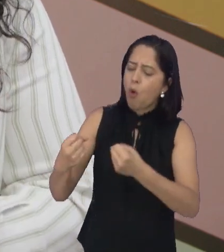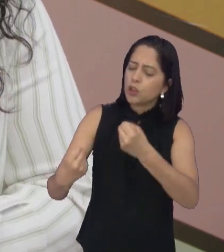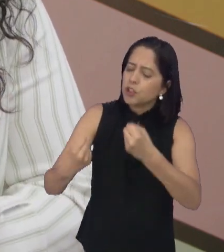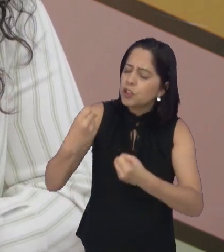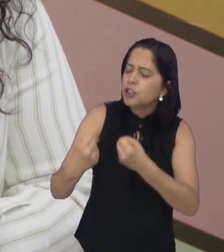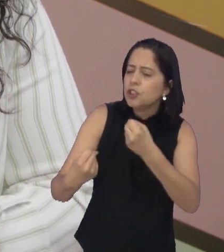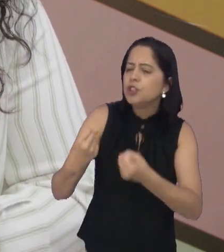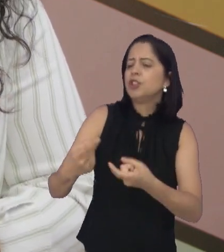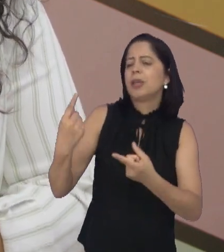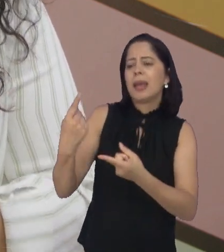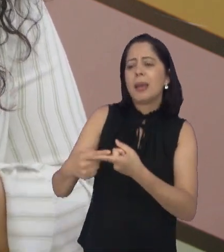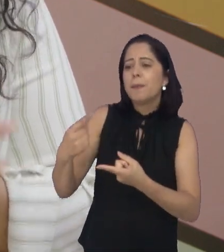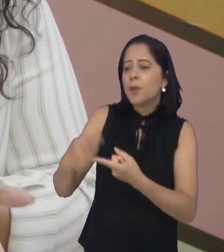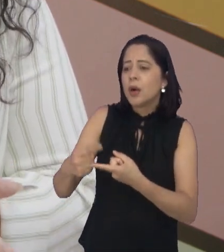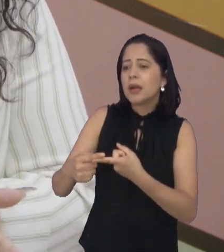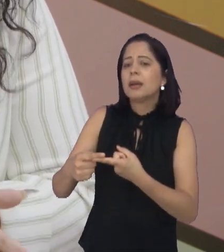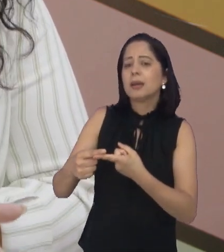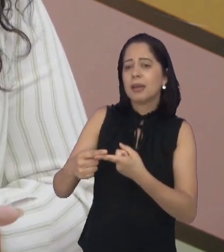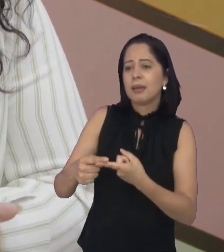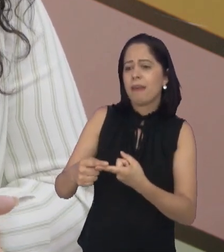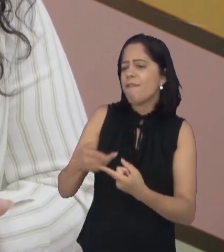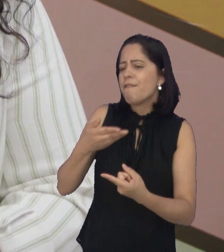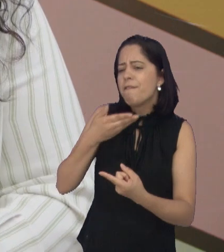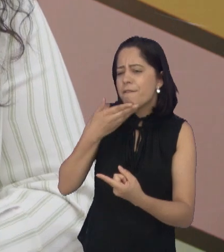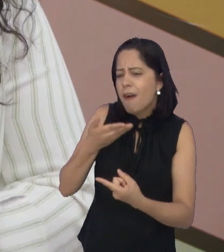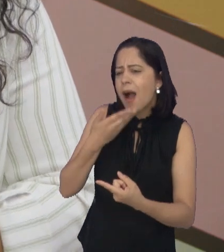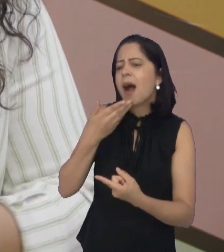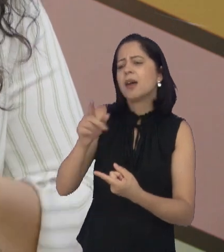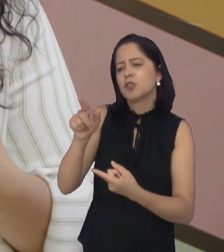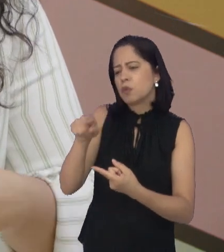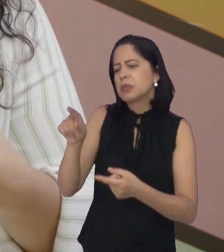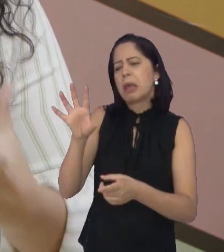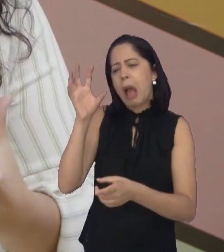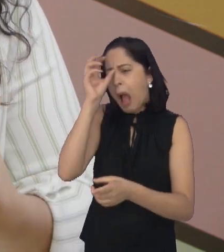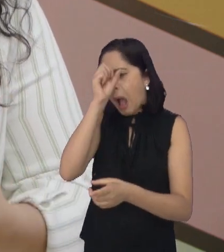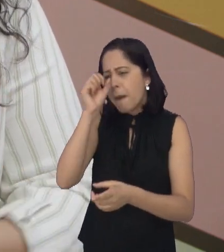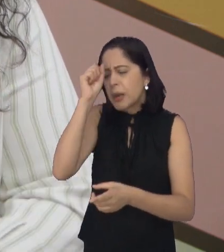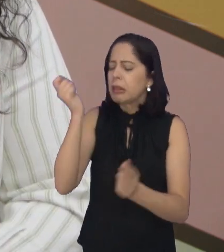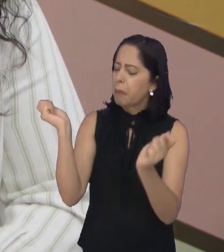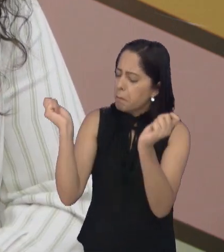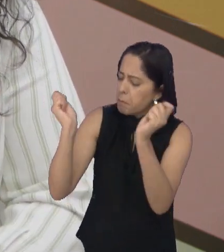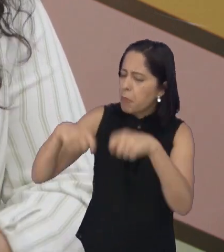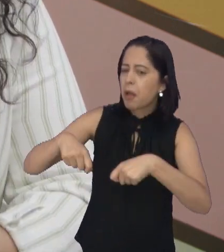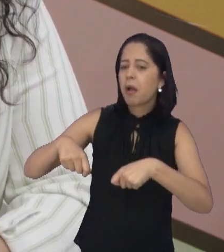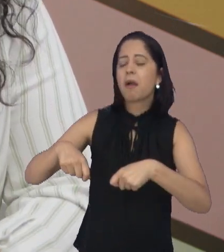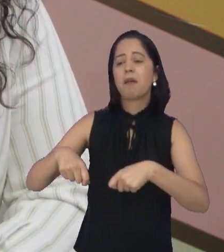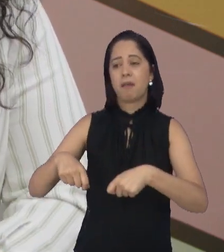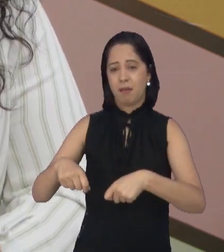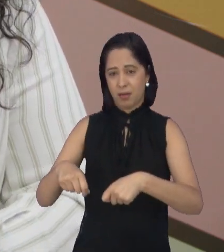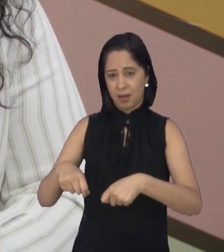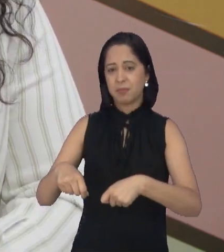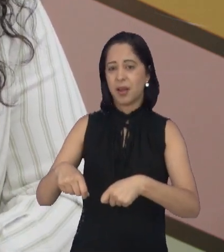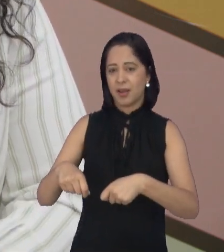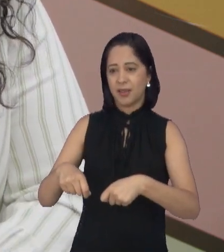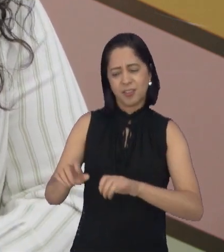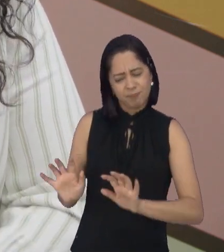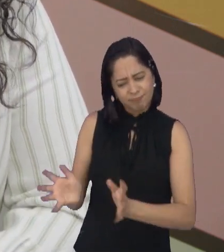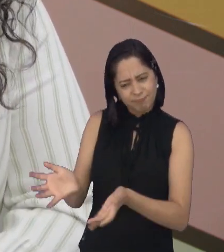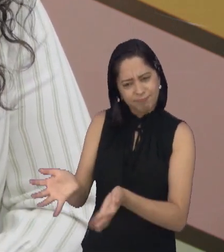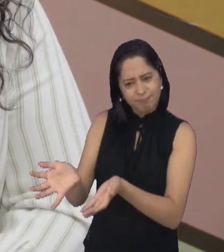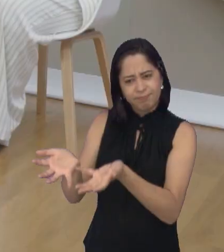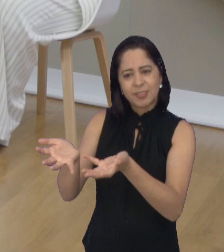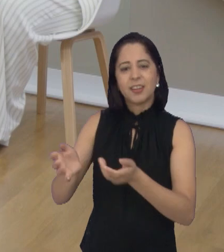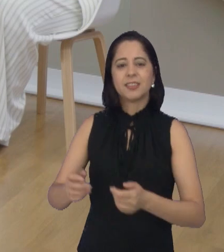conseguir superar isso, até porque ninguém nasce sabendo, né? A gente precisa aprender todas as coisas. Acredito que isso vai facilitar